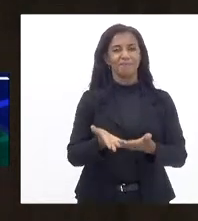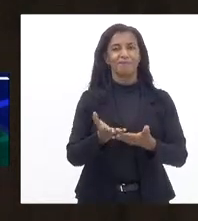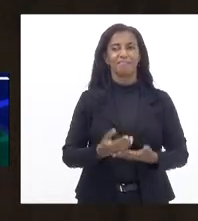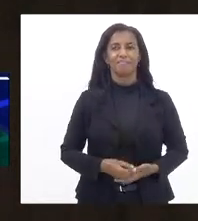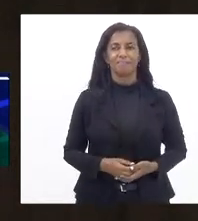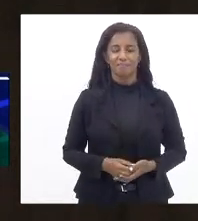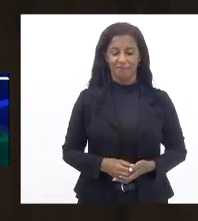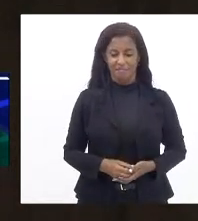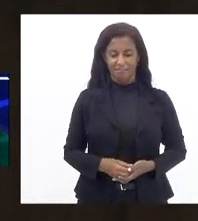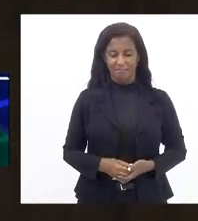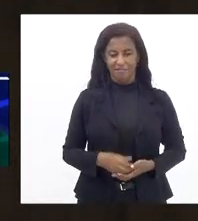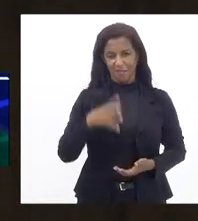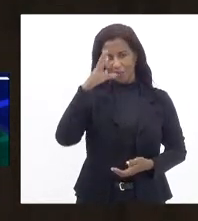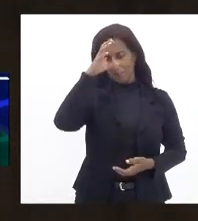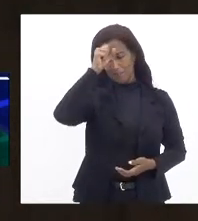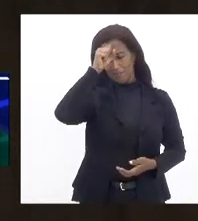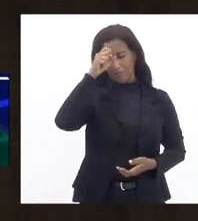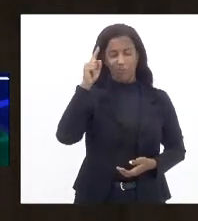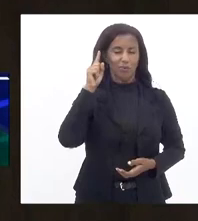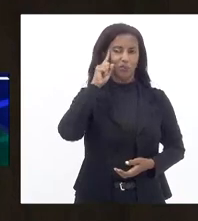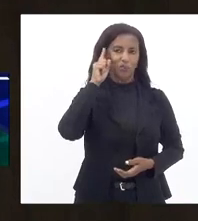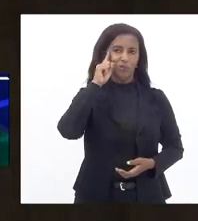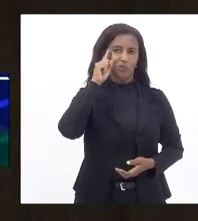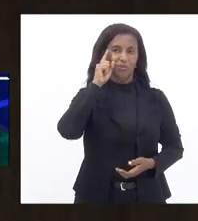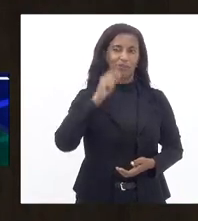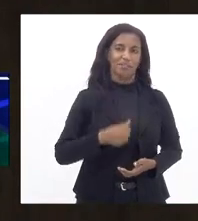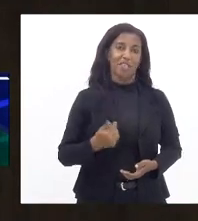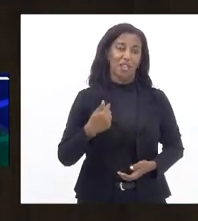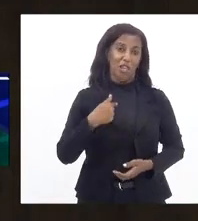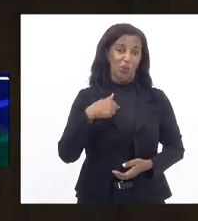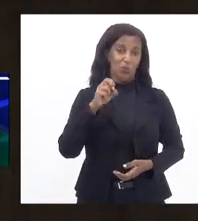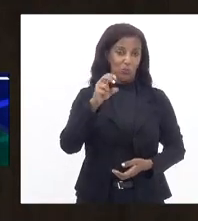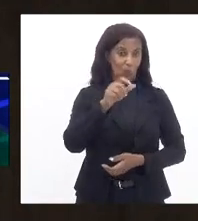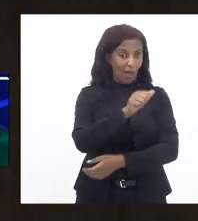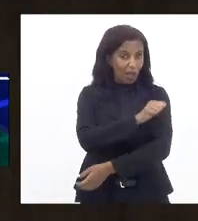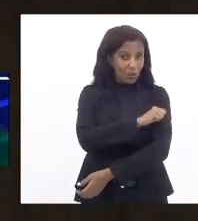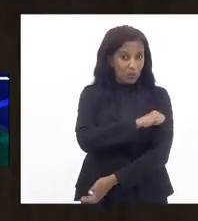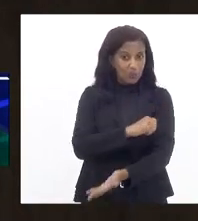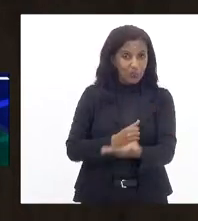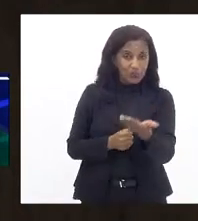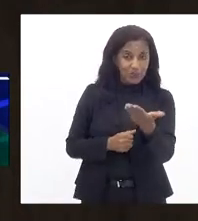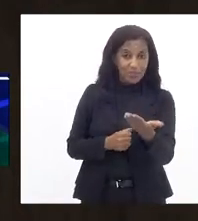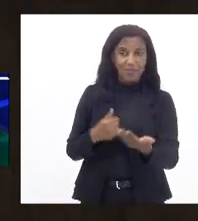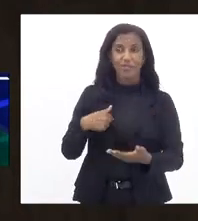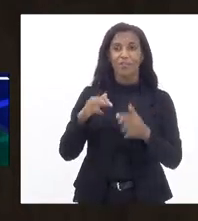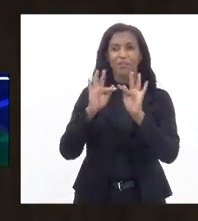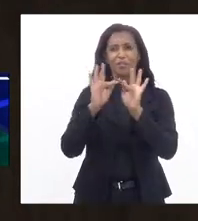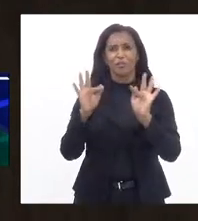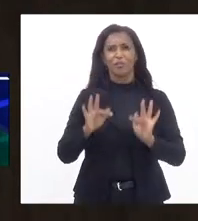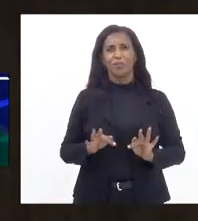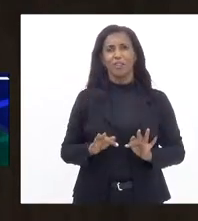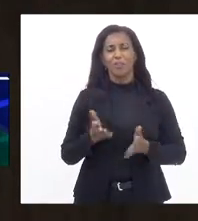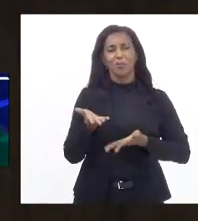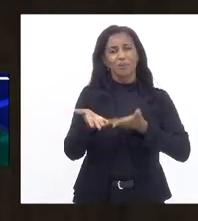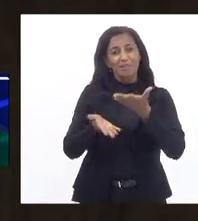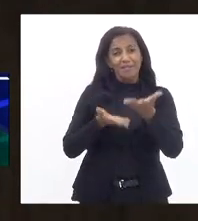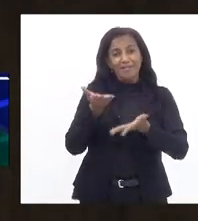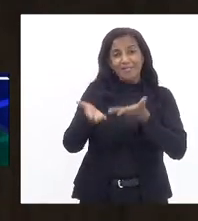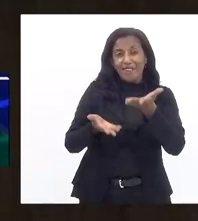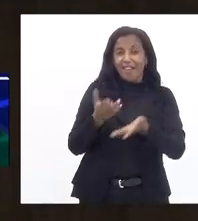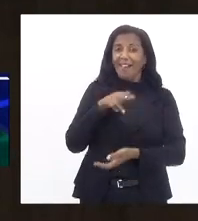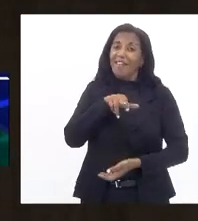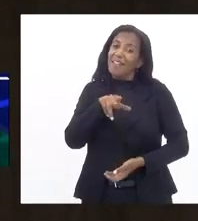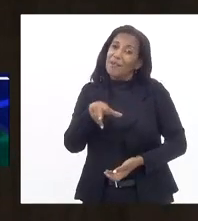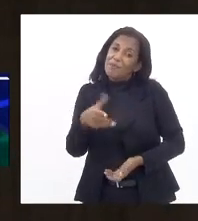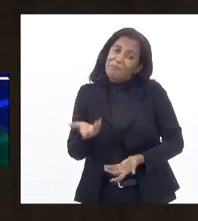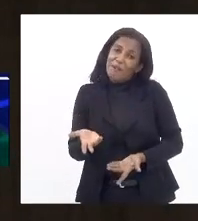é um aprendizado a cada dia. Eu, como seu aluno, quero dizer que fico feliz quando o senhor me trata de irmão. Quando